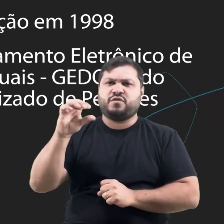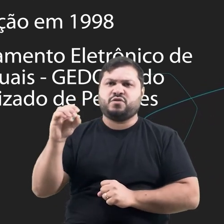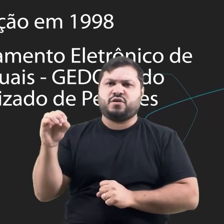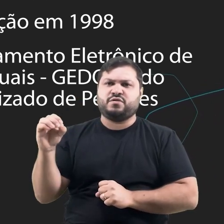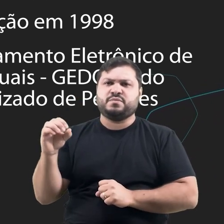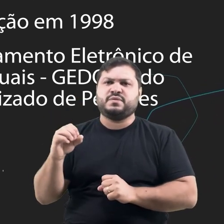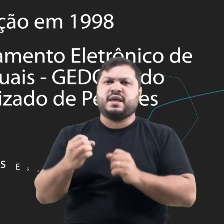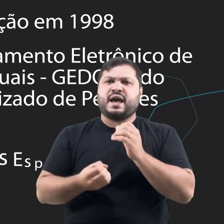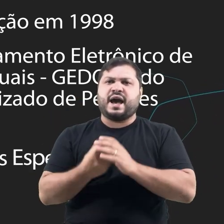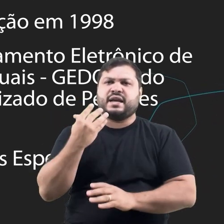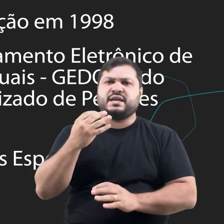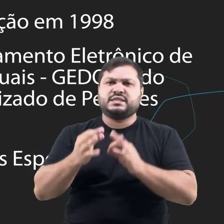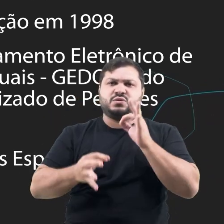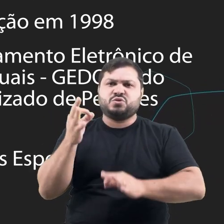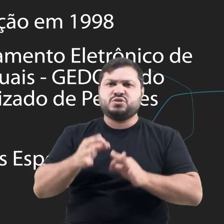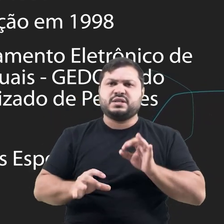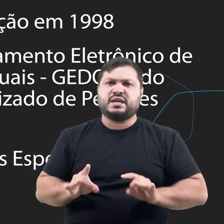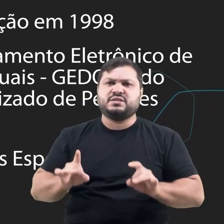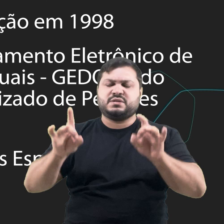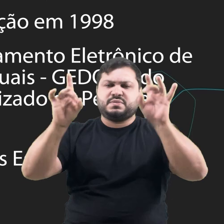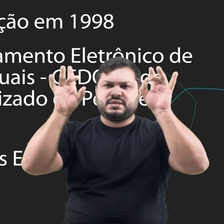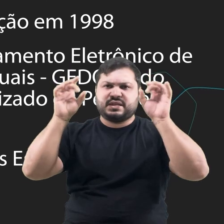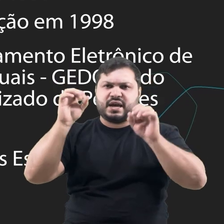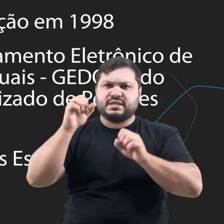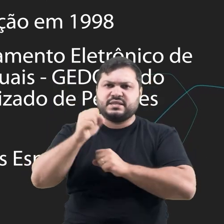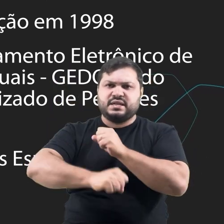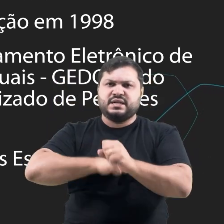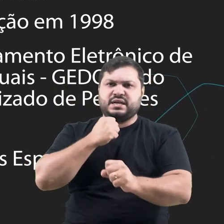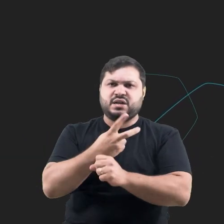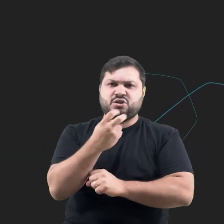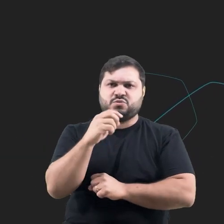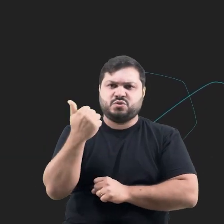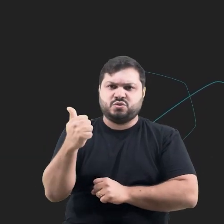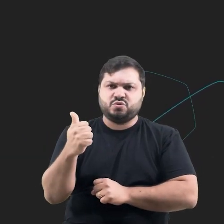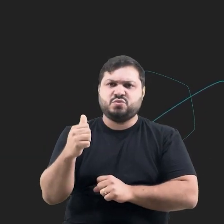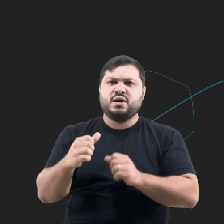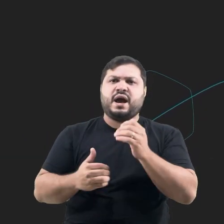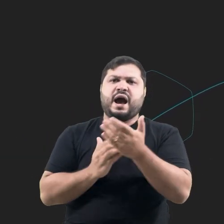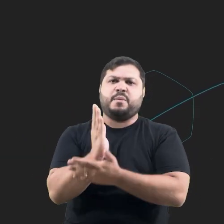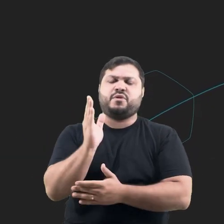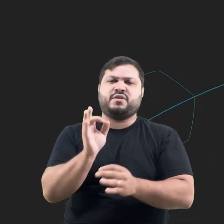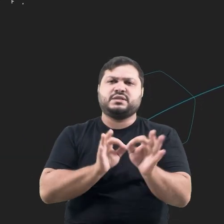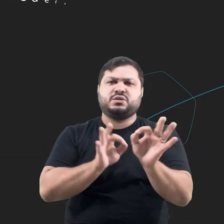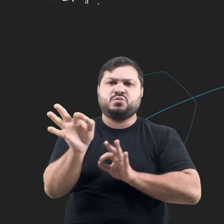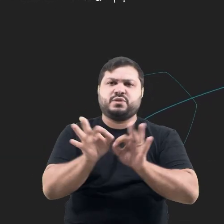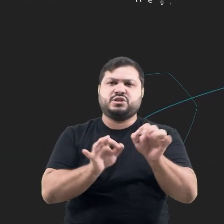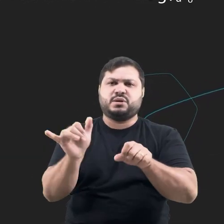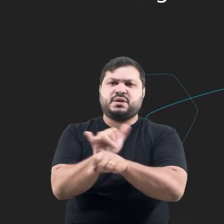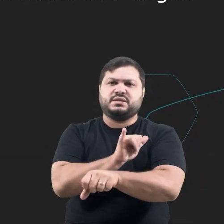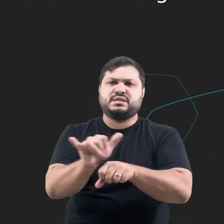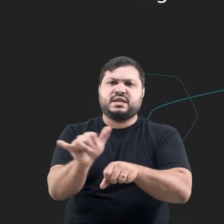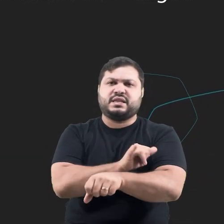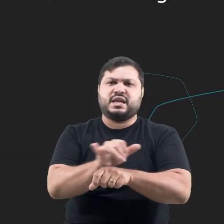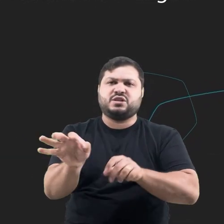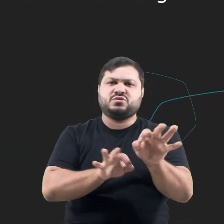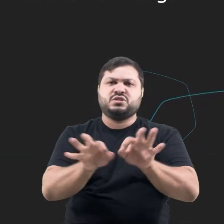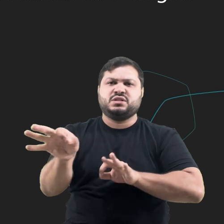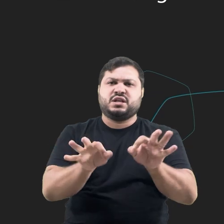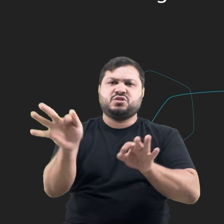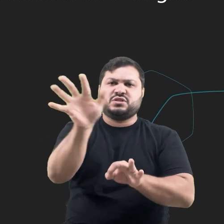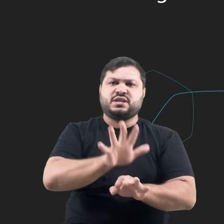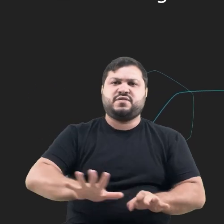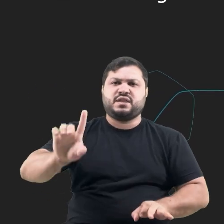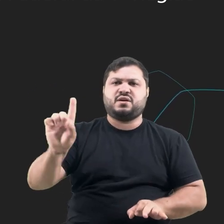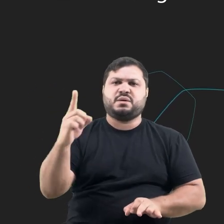1999, a criação dos Juizados Especiais em 2001, a aprovação do Planejamento Estratégico da Justiça Federal